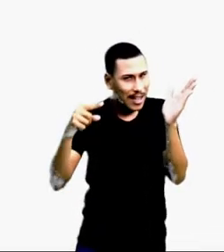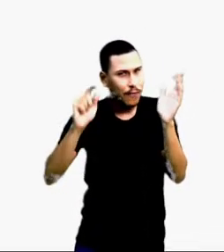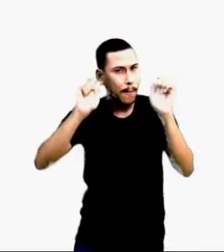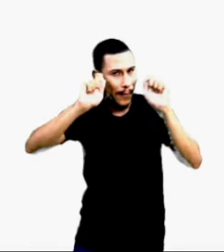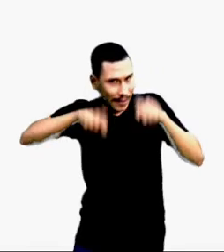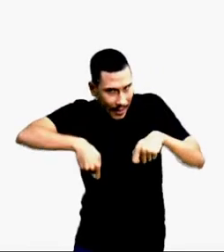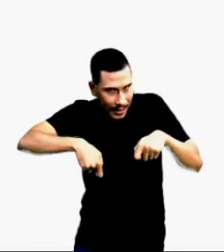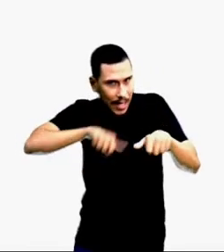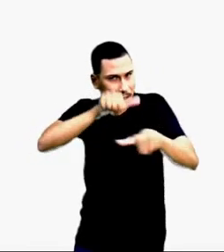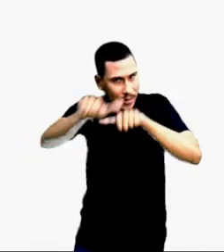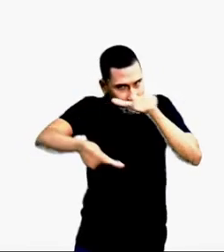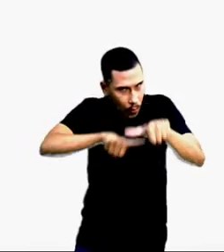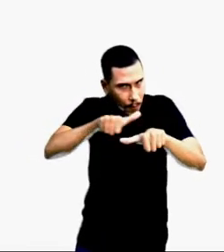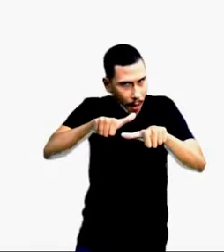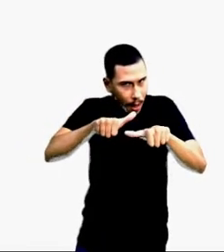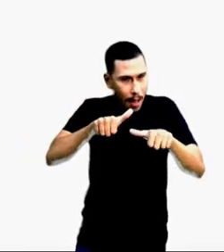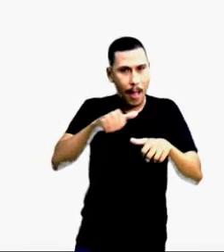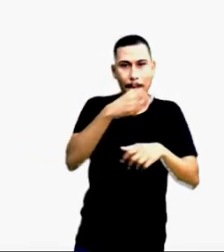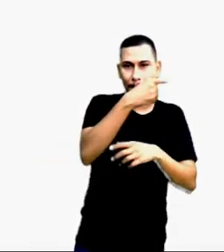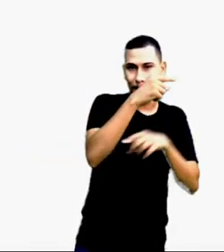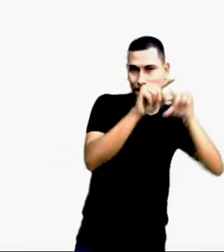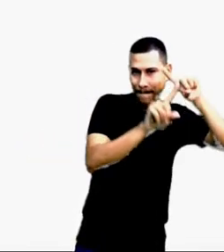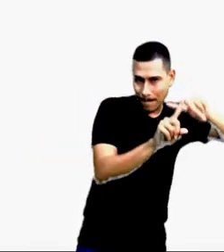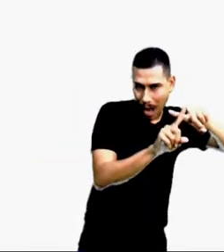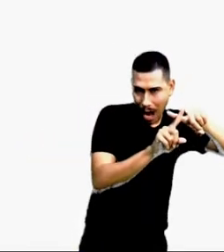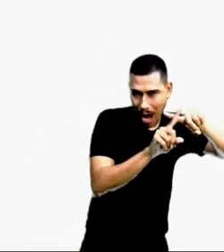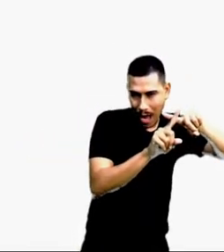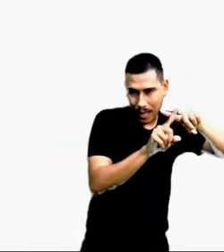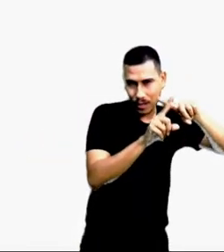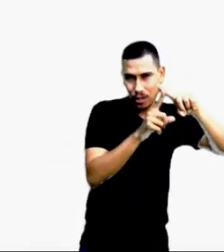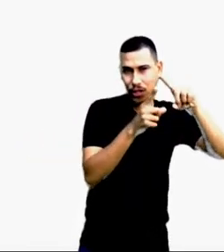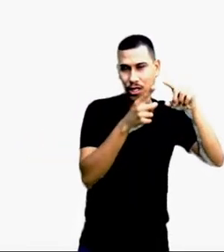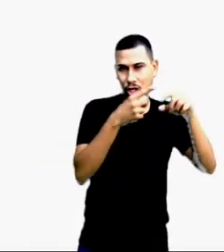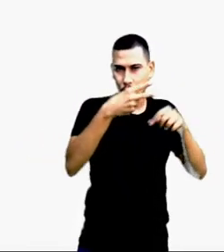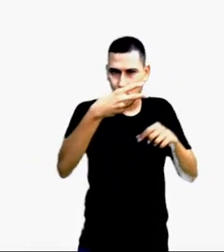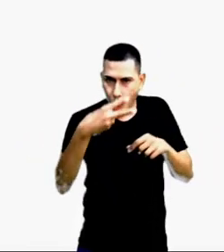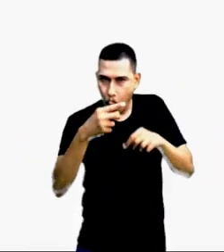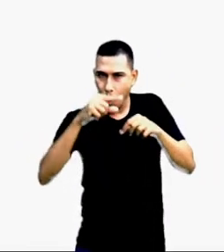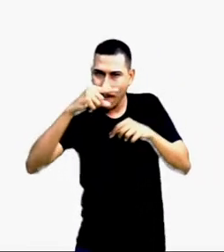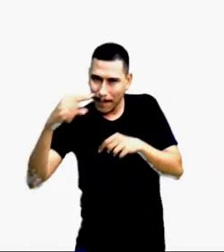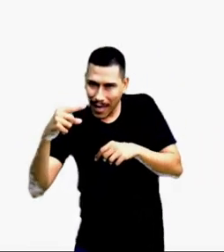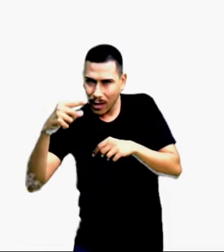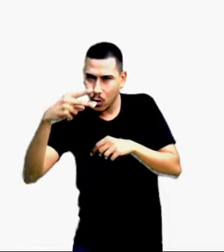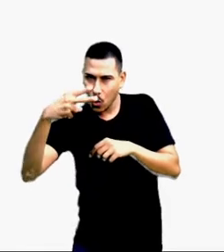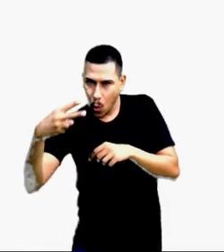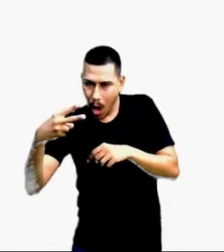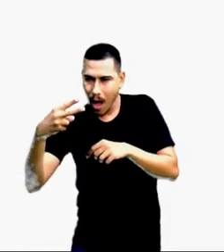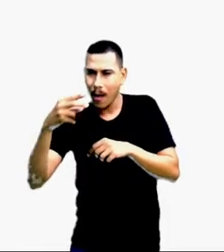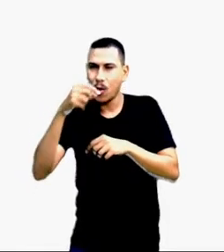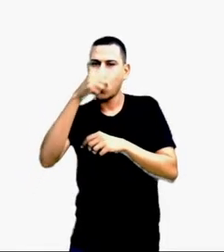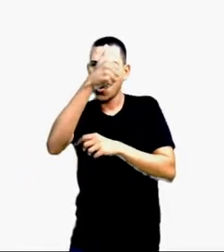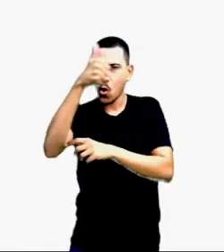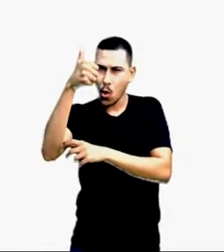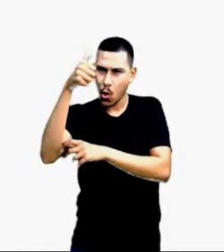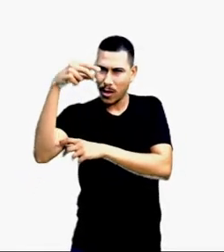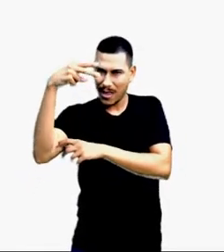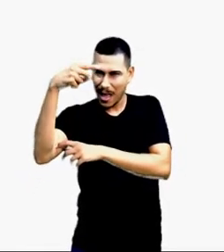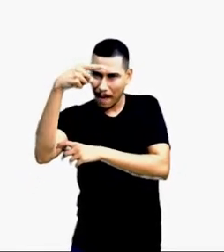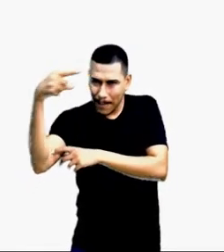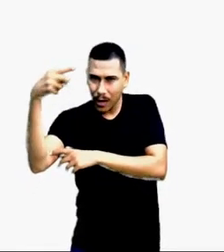um jogo de sinais. Mais com menos, ficará menos. Então, ficará 11 menos 4, que é igual